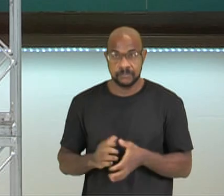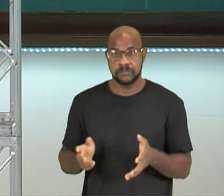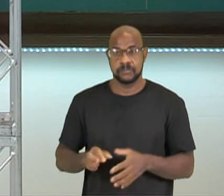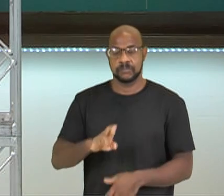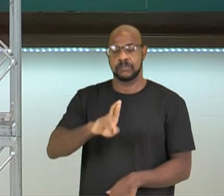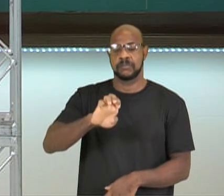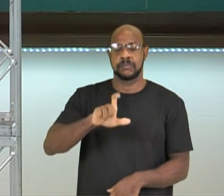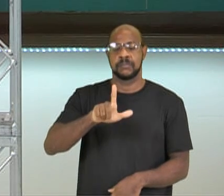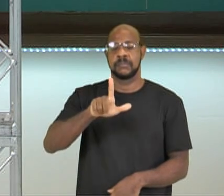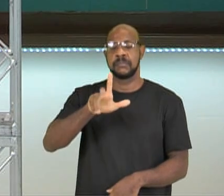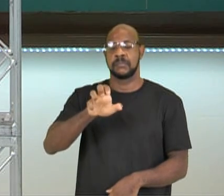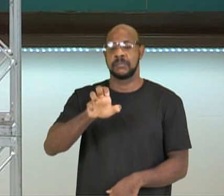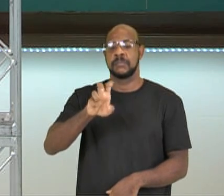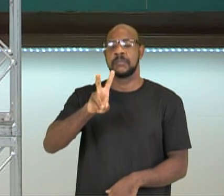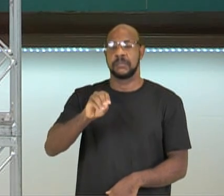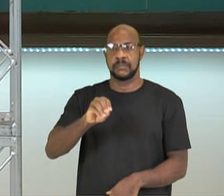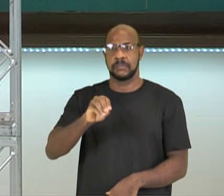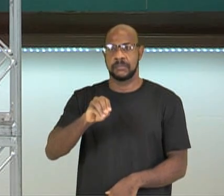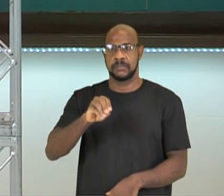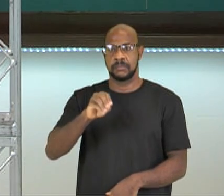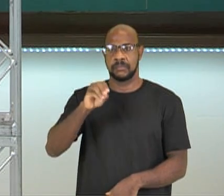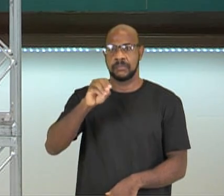do relevo, algumas